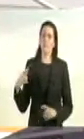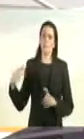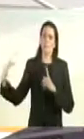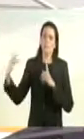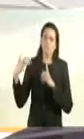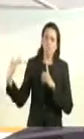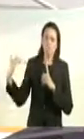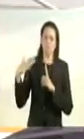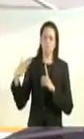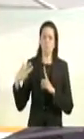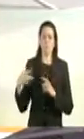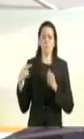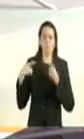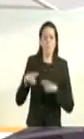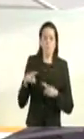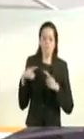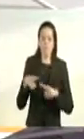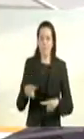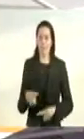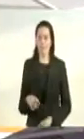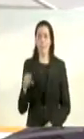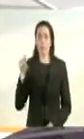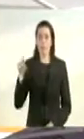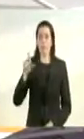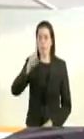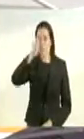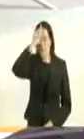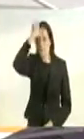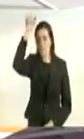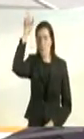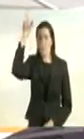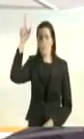Vossa Excelência, como líder da maioria,